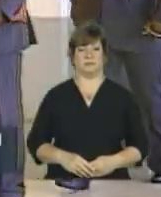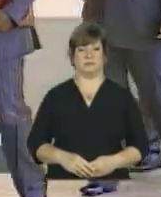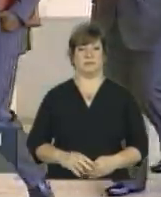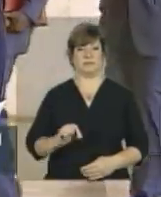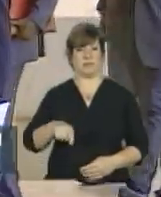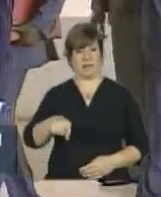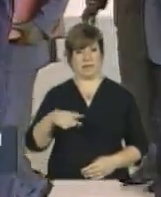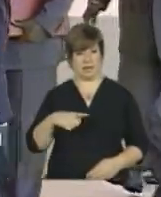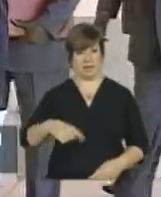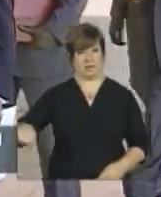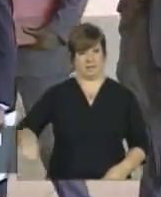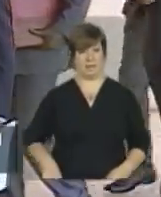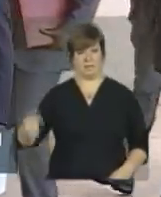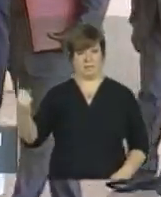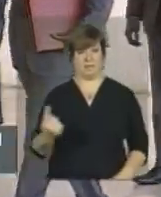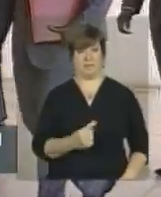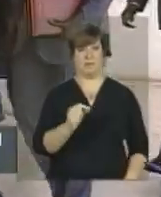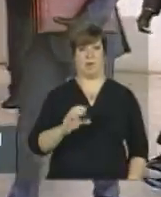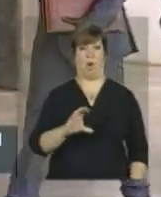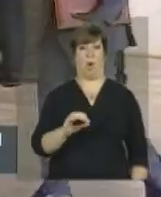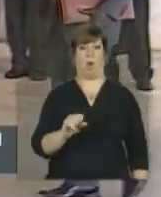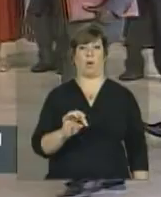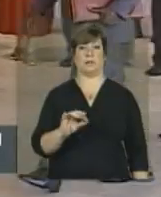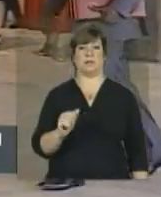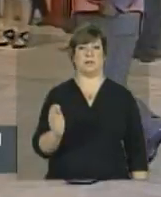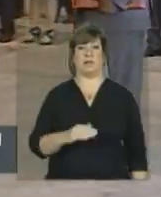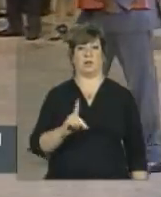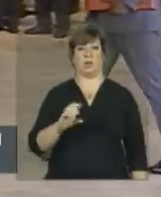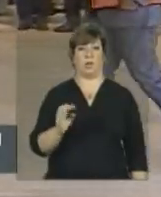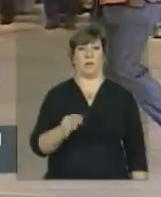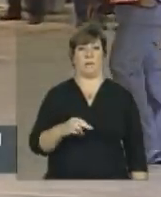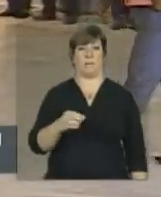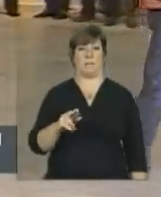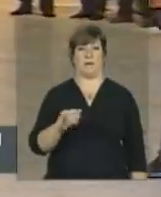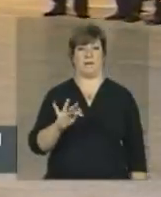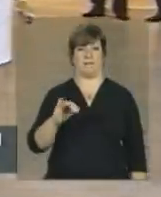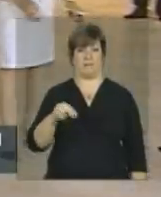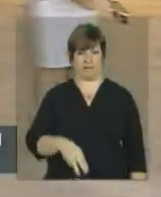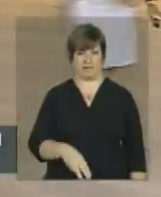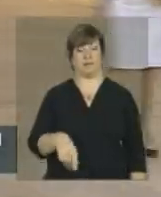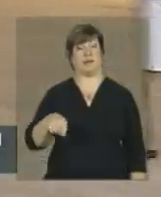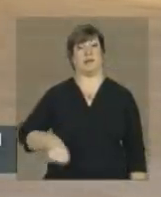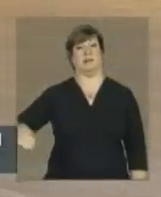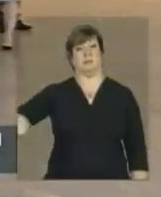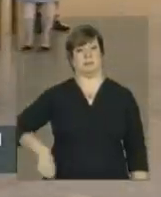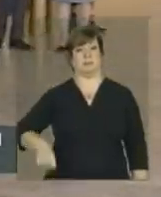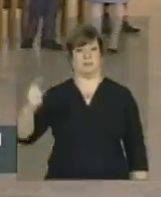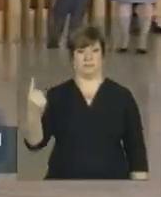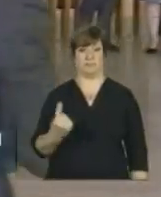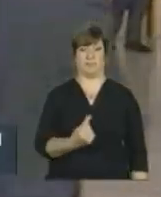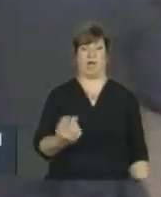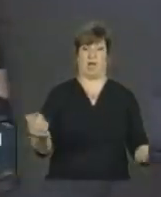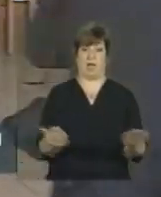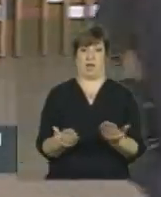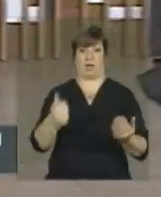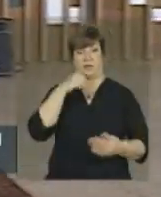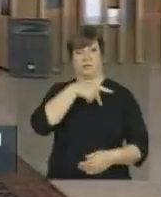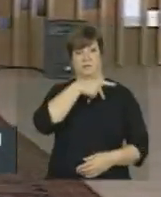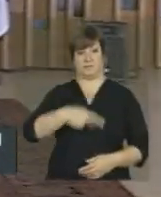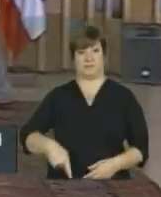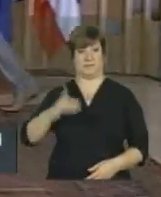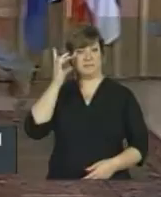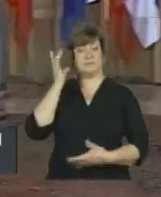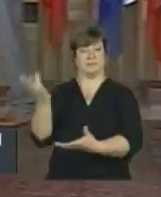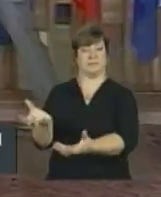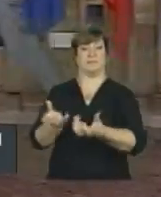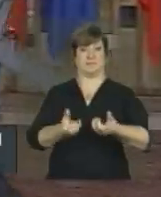Este é o representante da Costa do Marfim, o embaixador que está sendo recebido agora pela